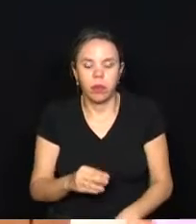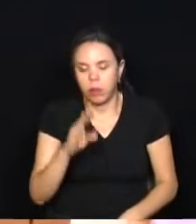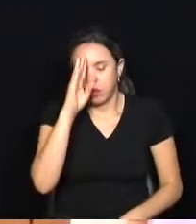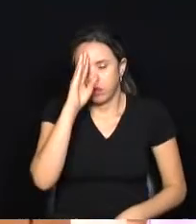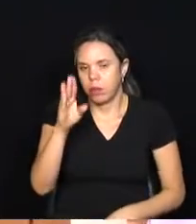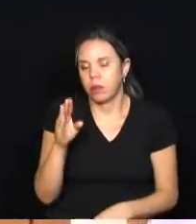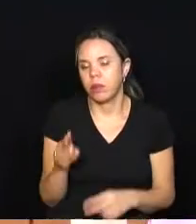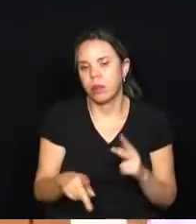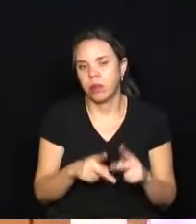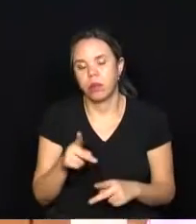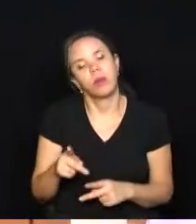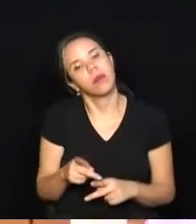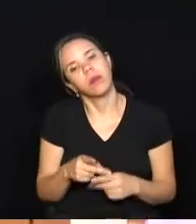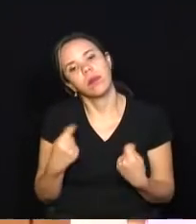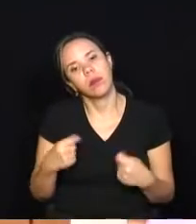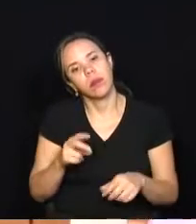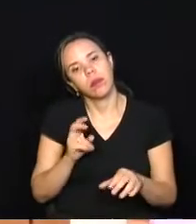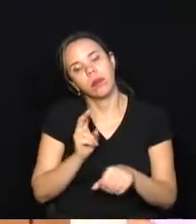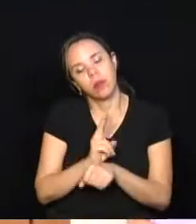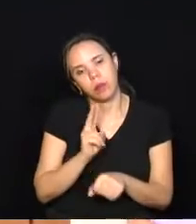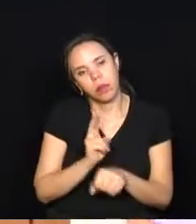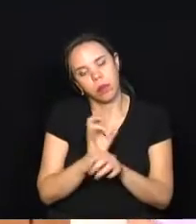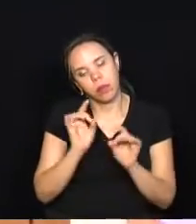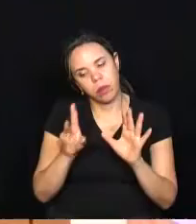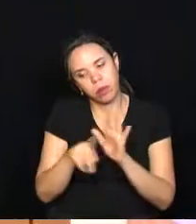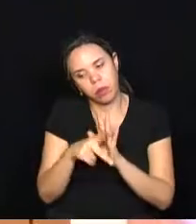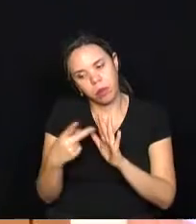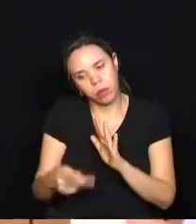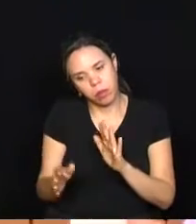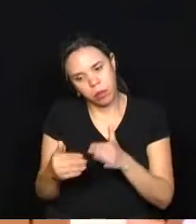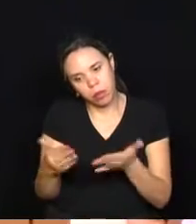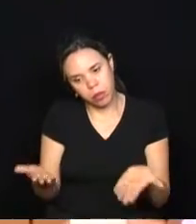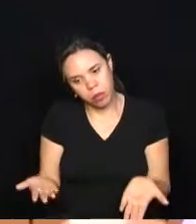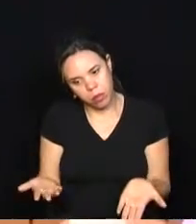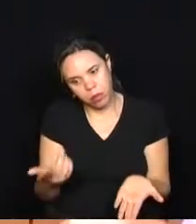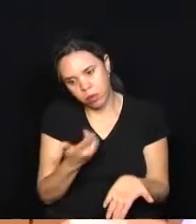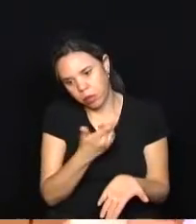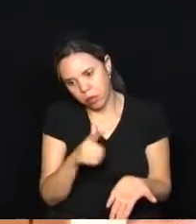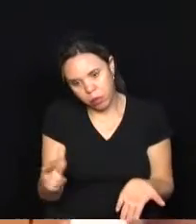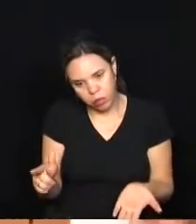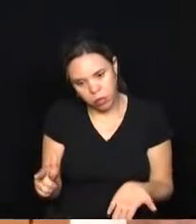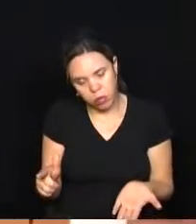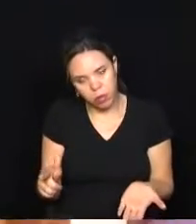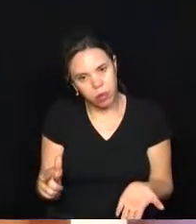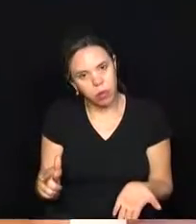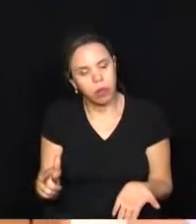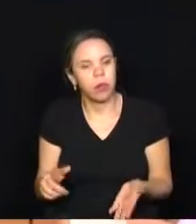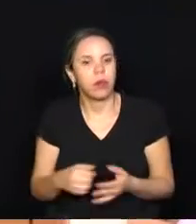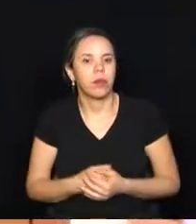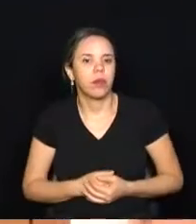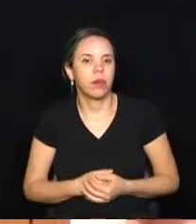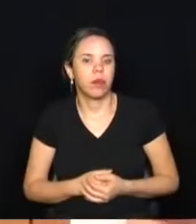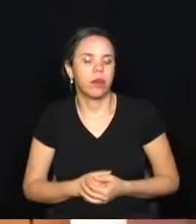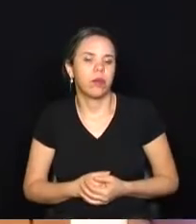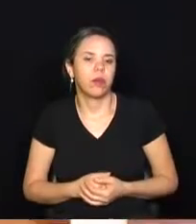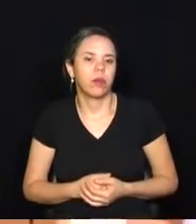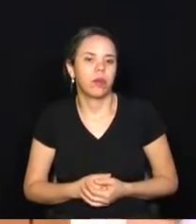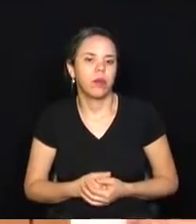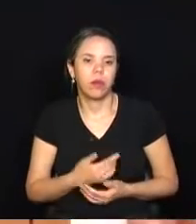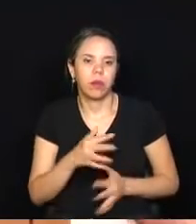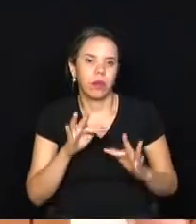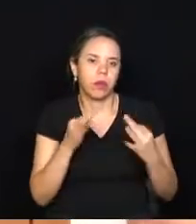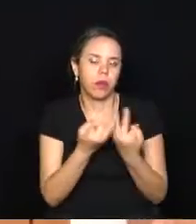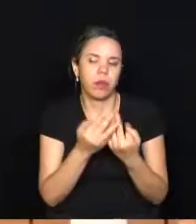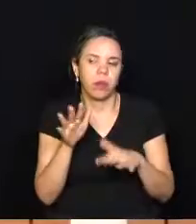Principalmente aquela que demanda um cuidado mais específico, né? E que você não tem uma condição família própria para também isso. que abandona,